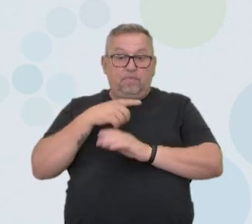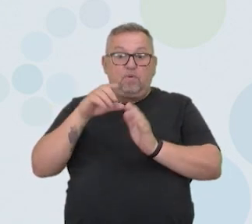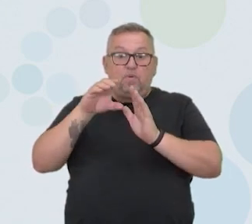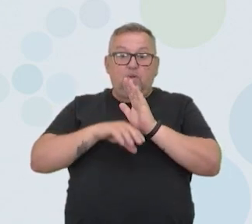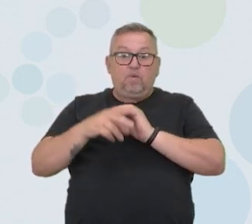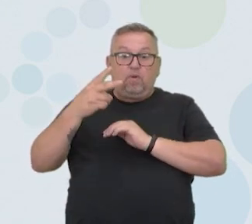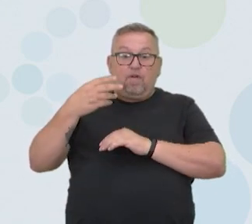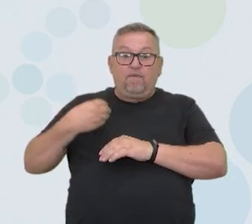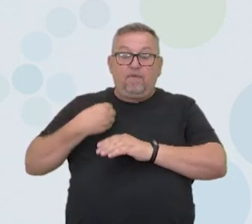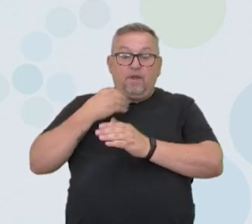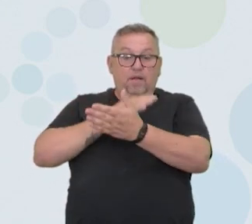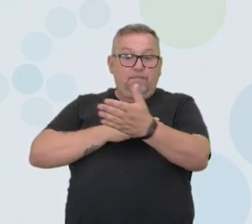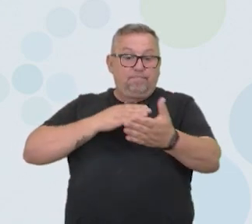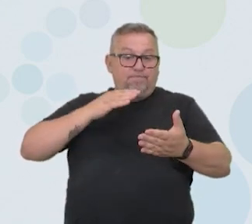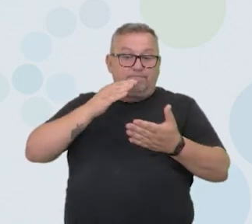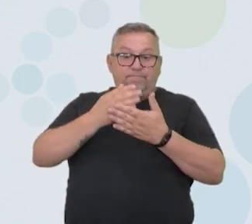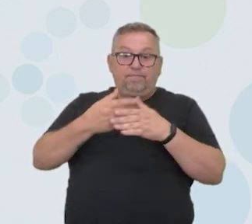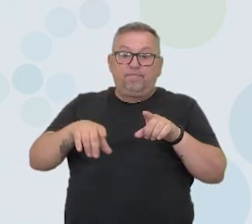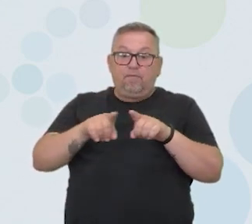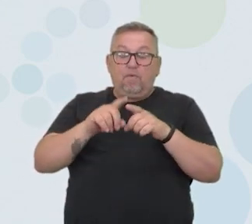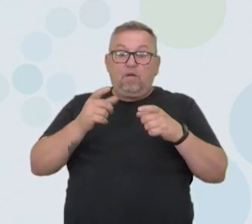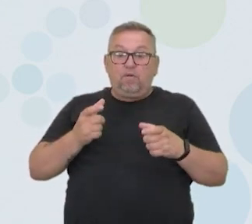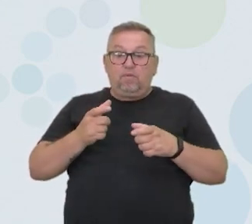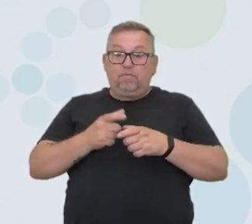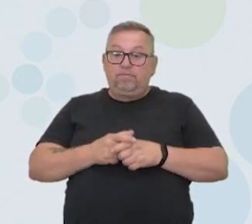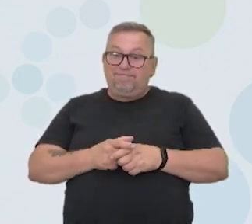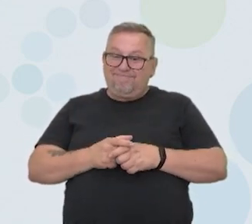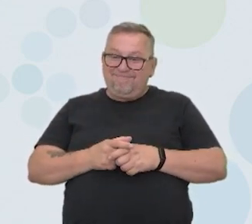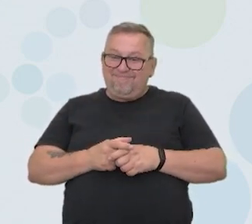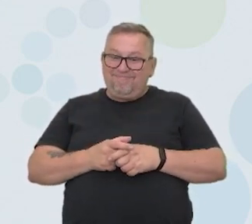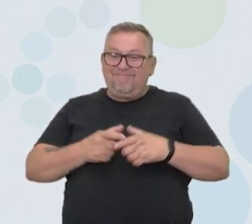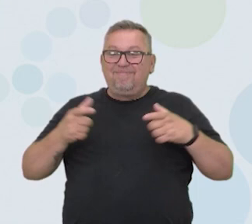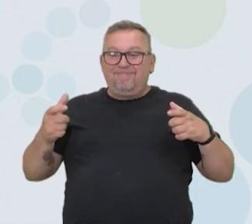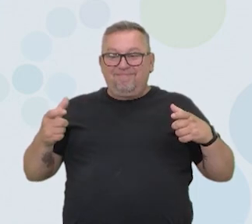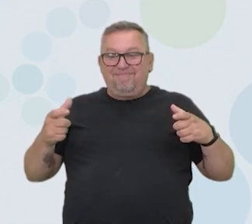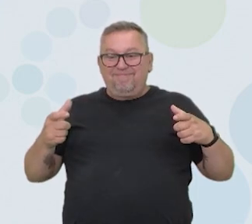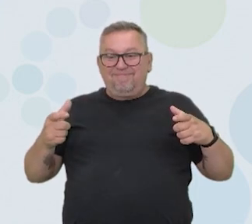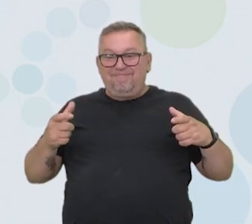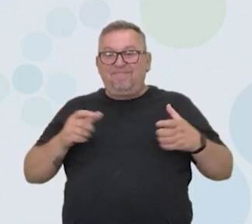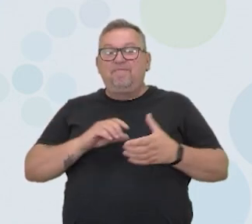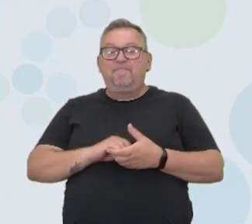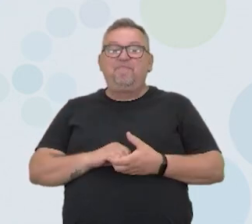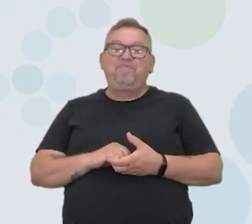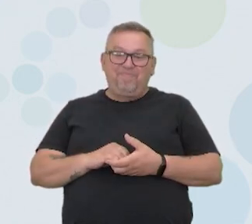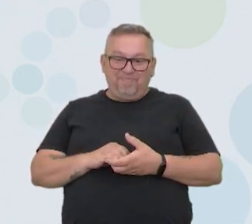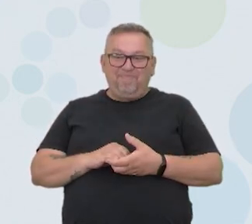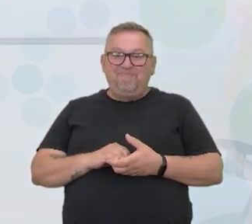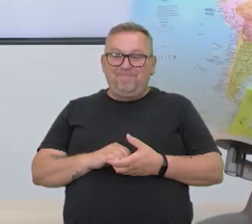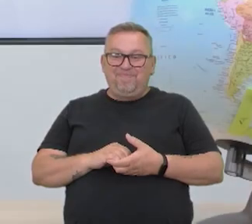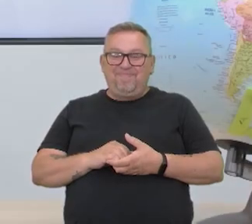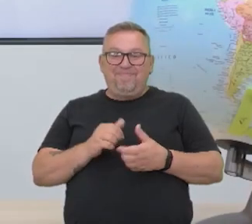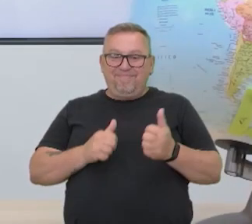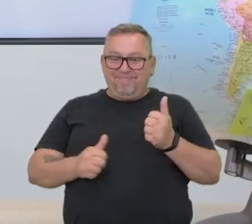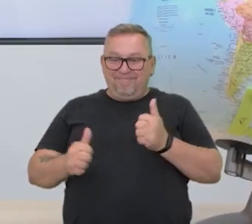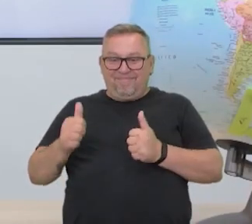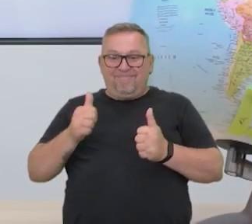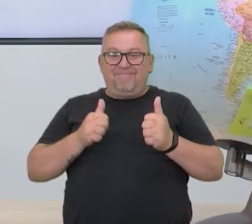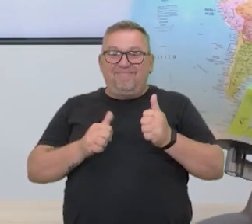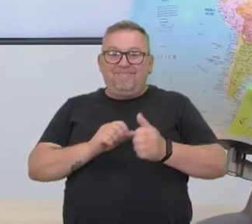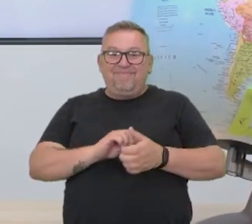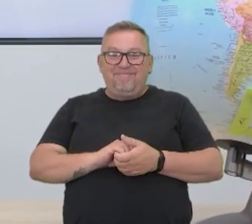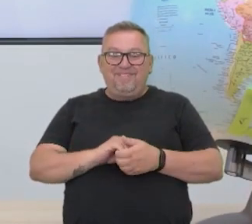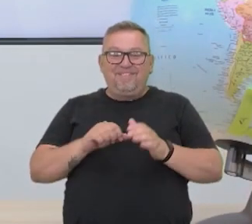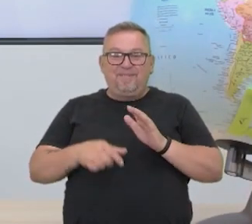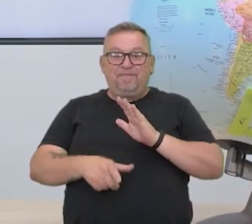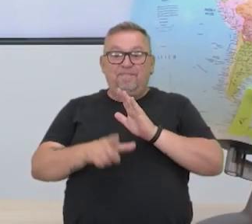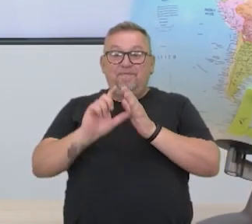Vida ao Extremo. E o componente curricular, claro, do micro ao macro, belezinha, pessoal? Bom, e